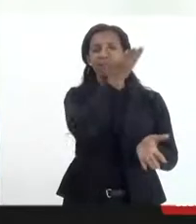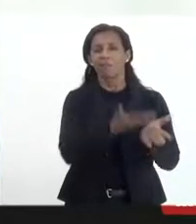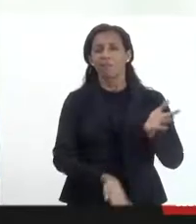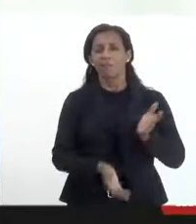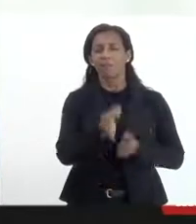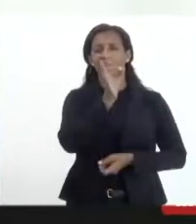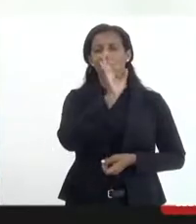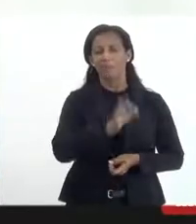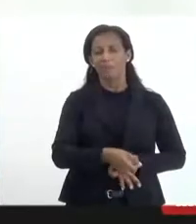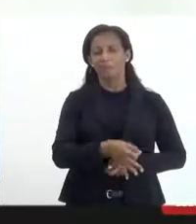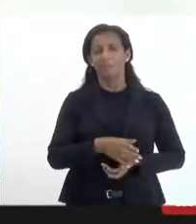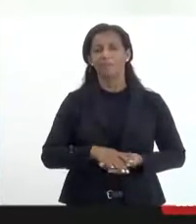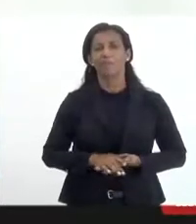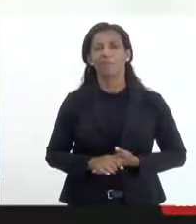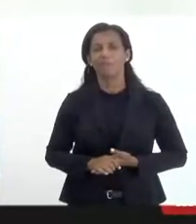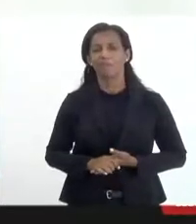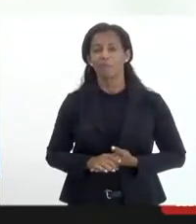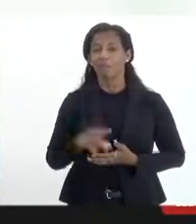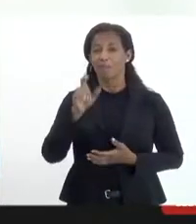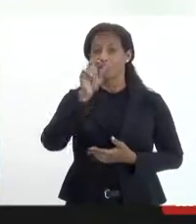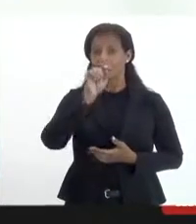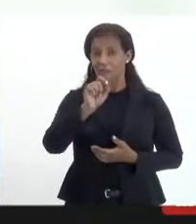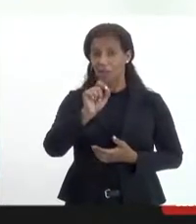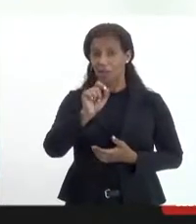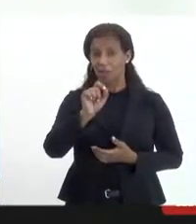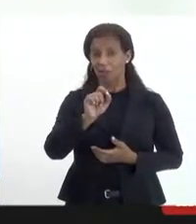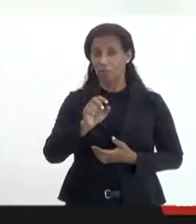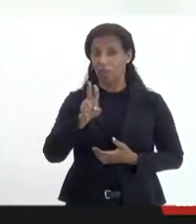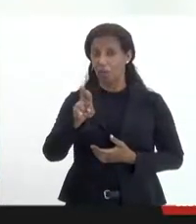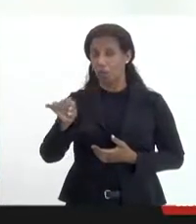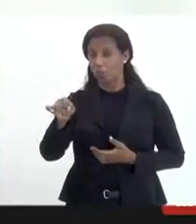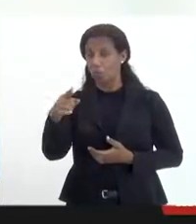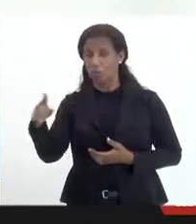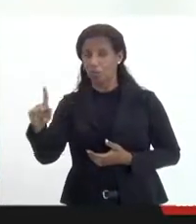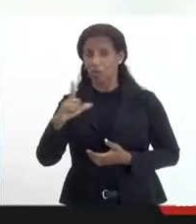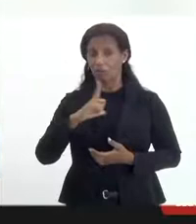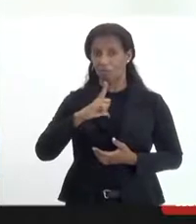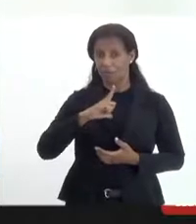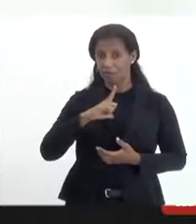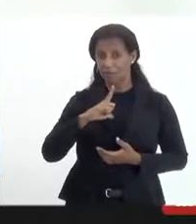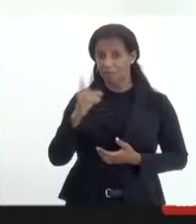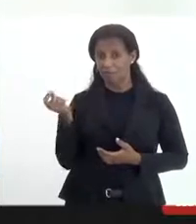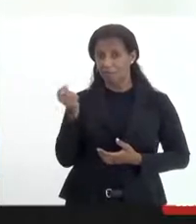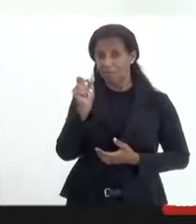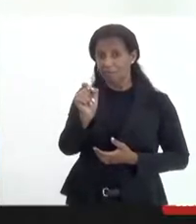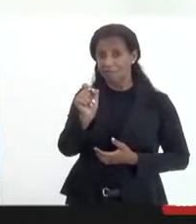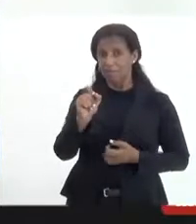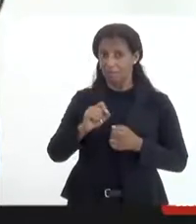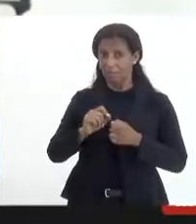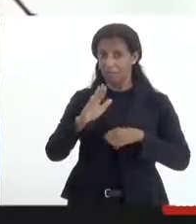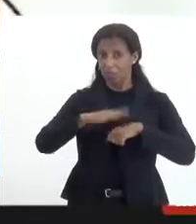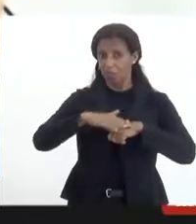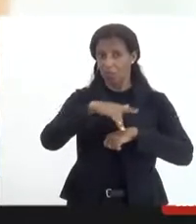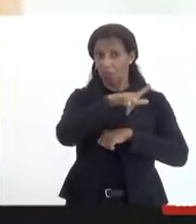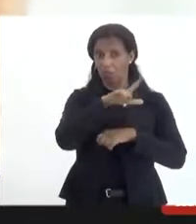certa, que é o critério que a União utiliza para fazer o dela.